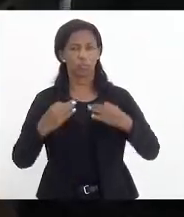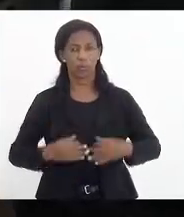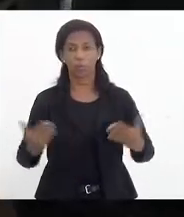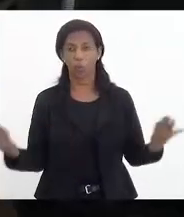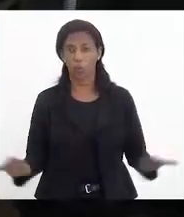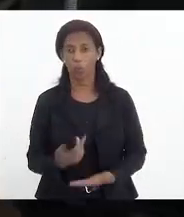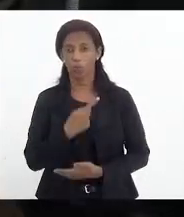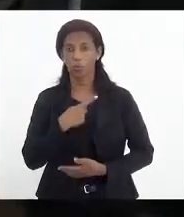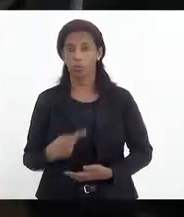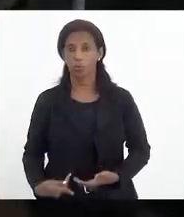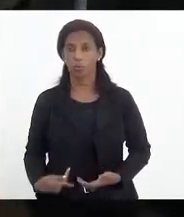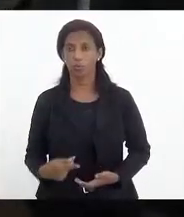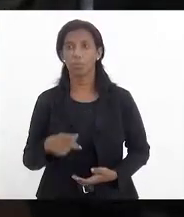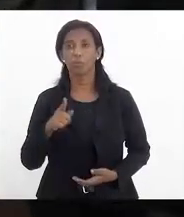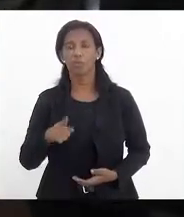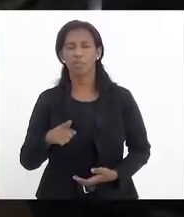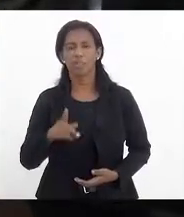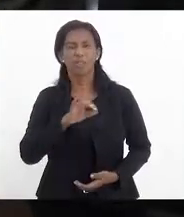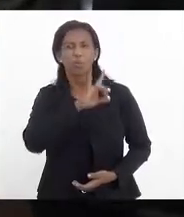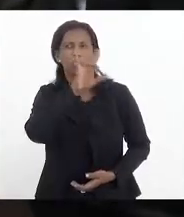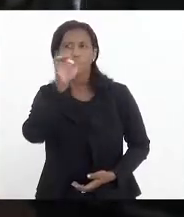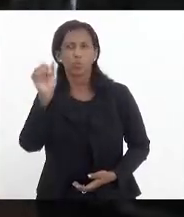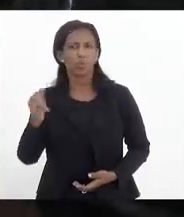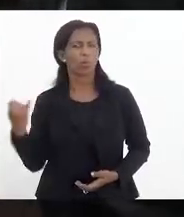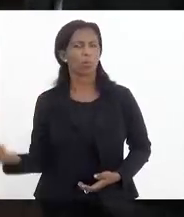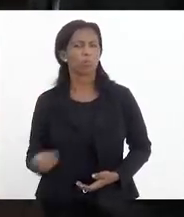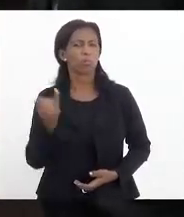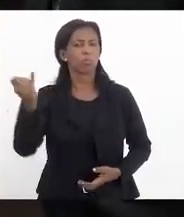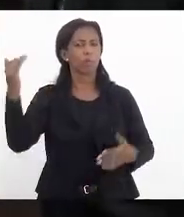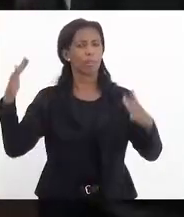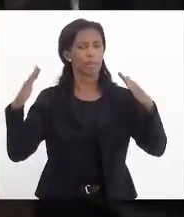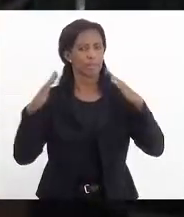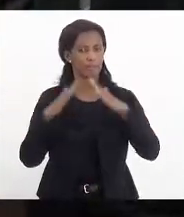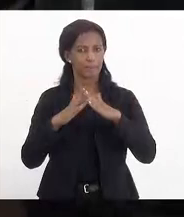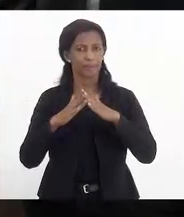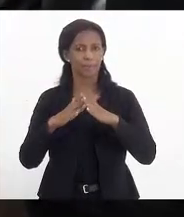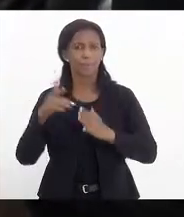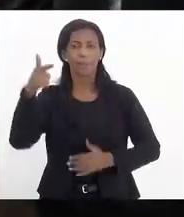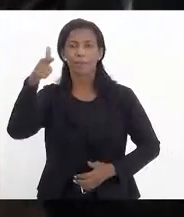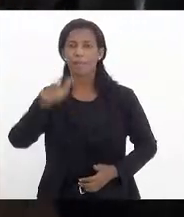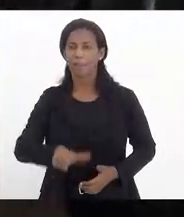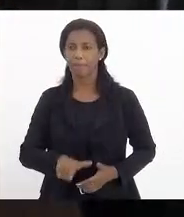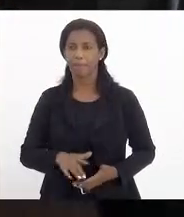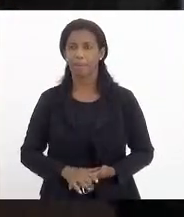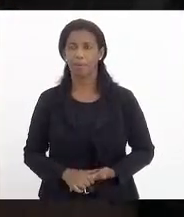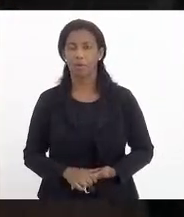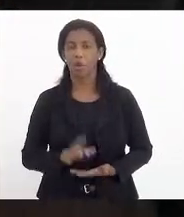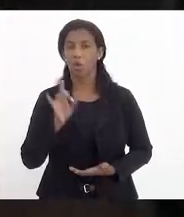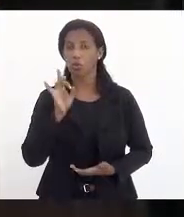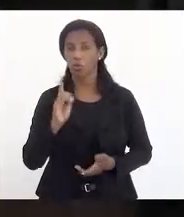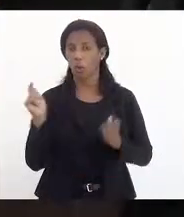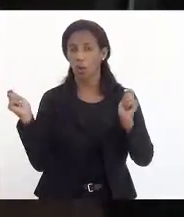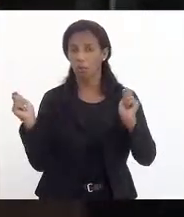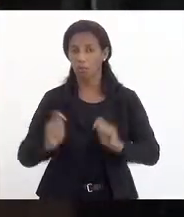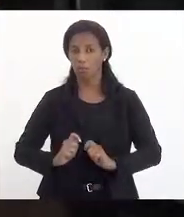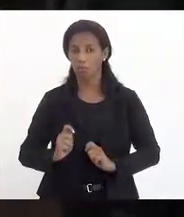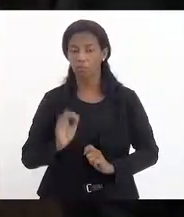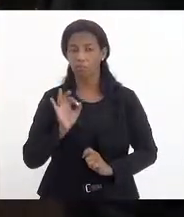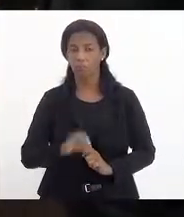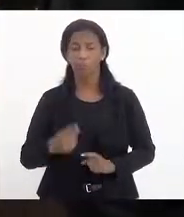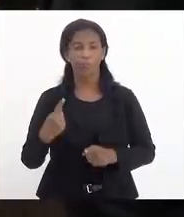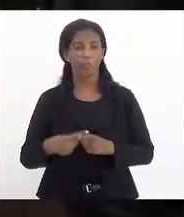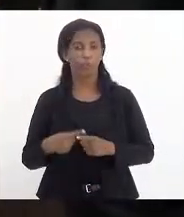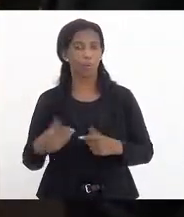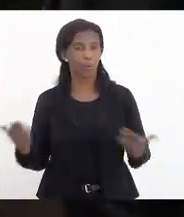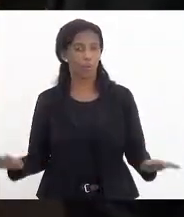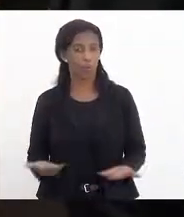hoje, creio que será um dia fundamental para esta casa, e repito, só foi possível porque